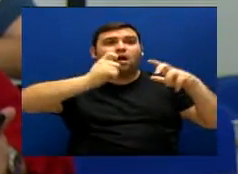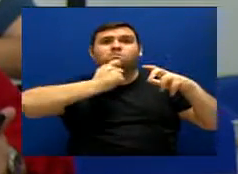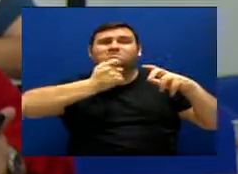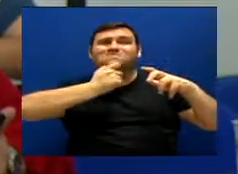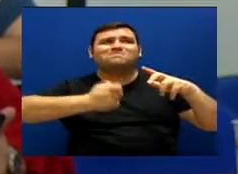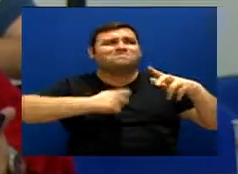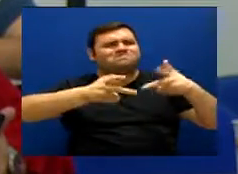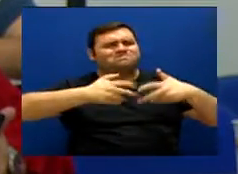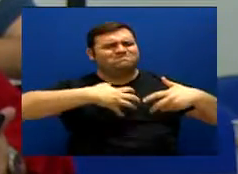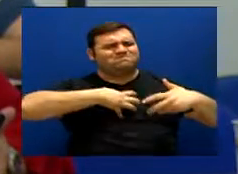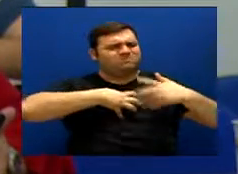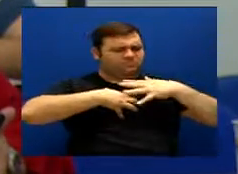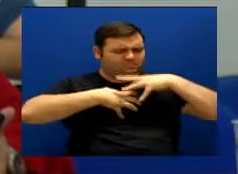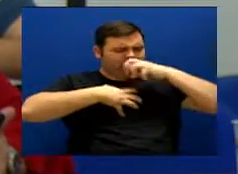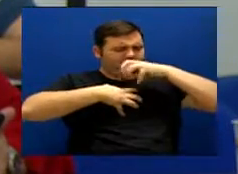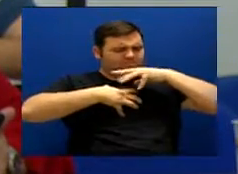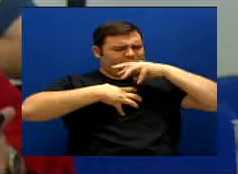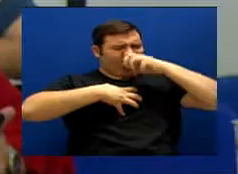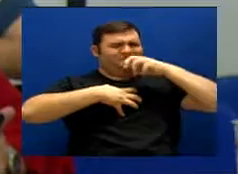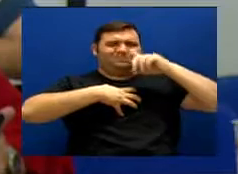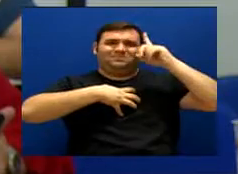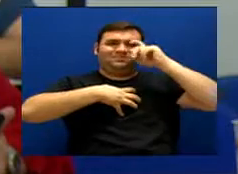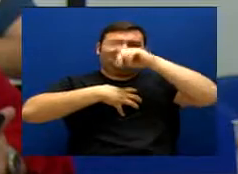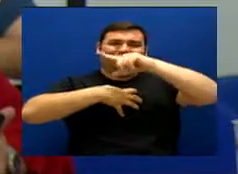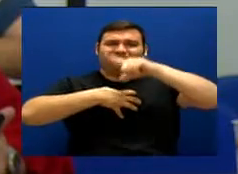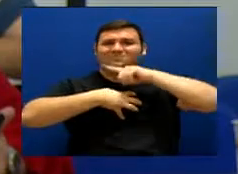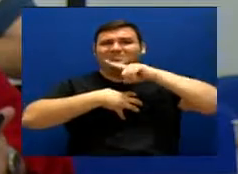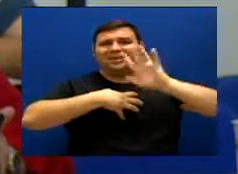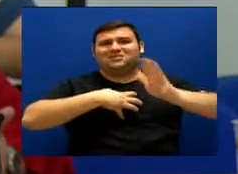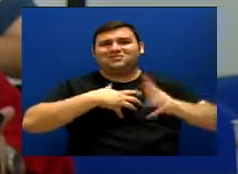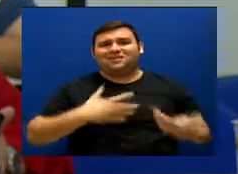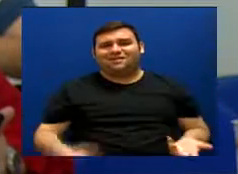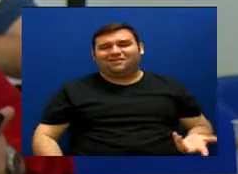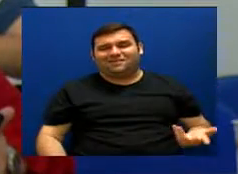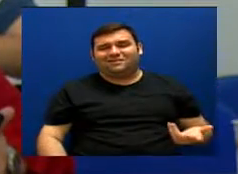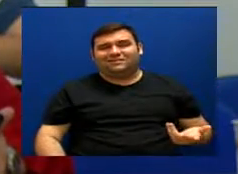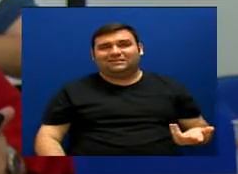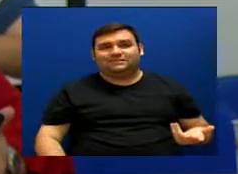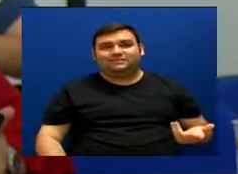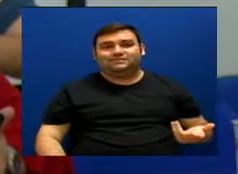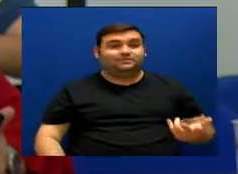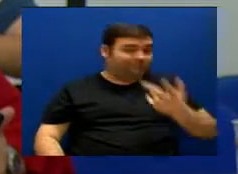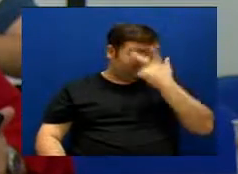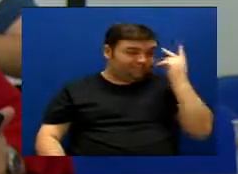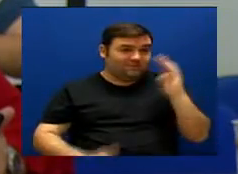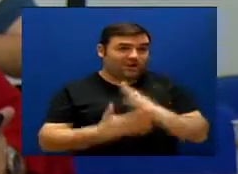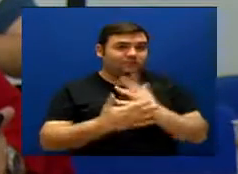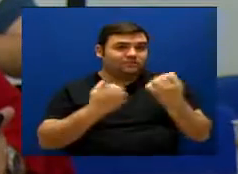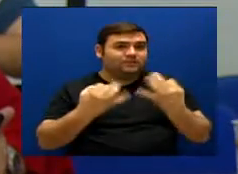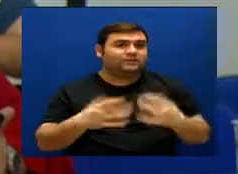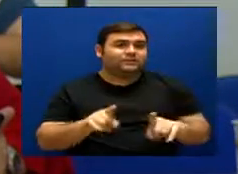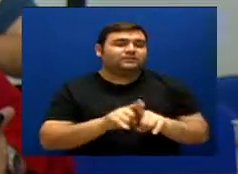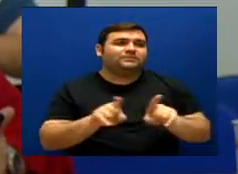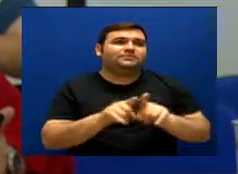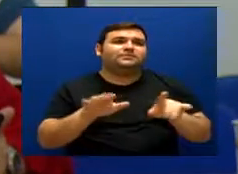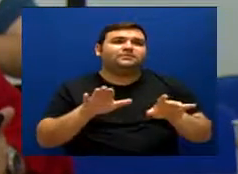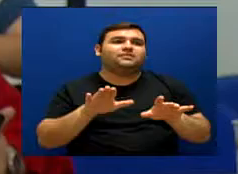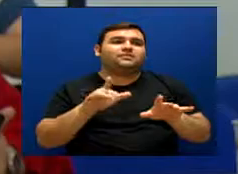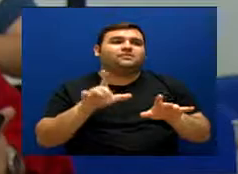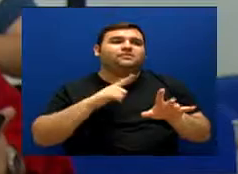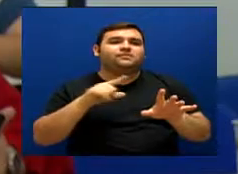já sente isso de uma forma muito forte. Tem gente que diz que até contratando